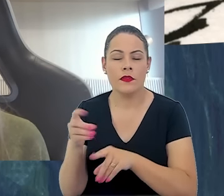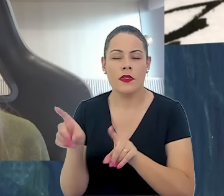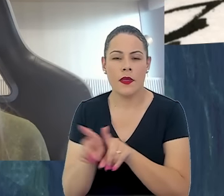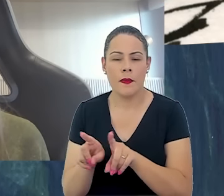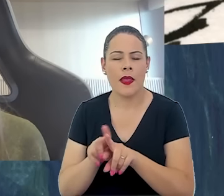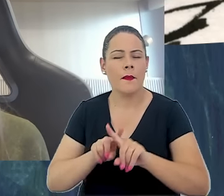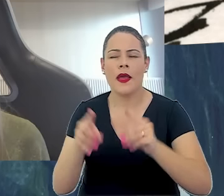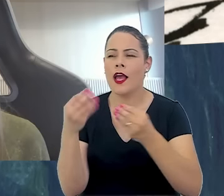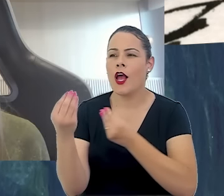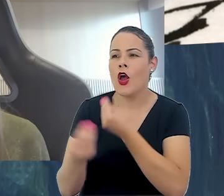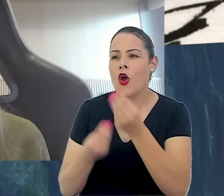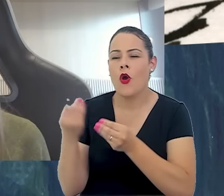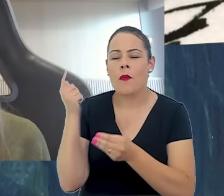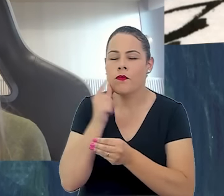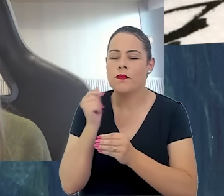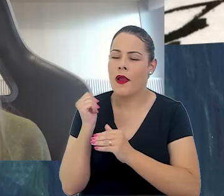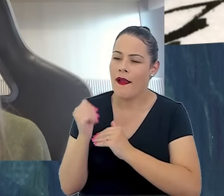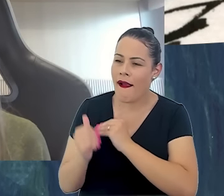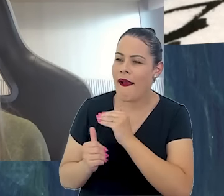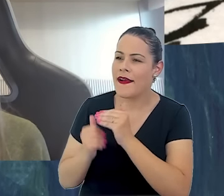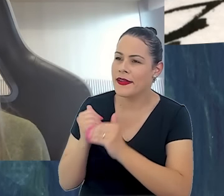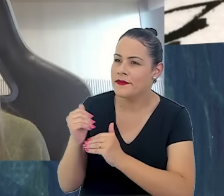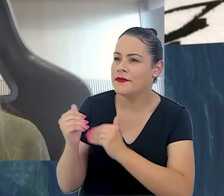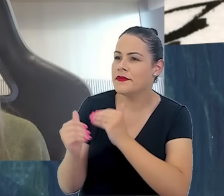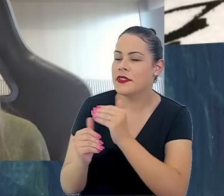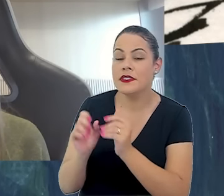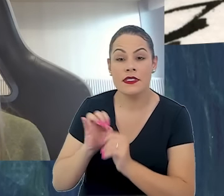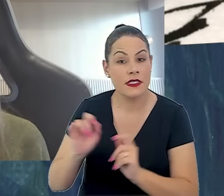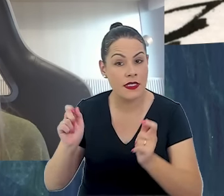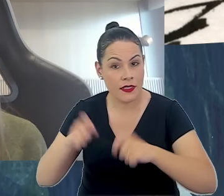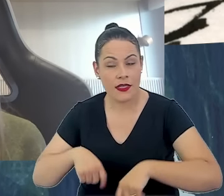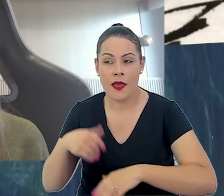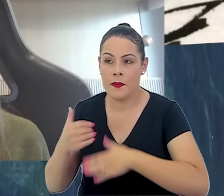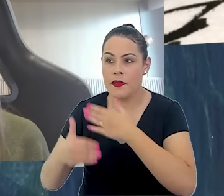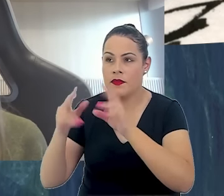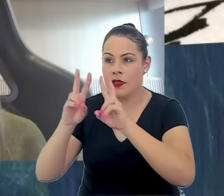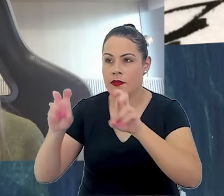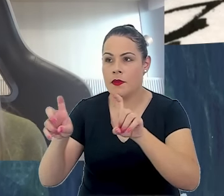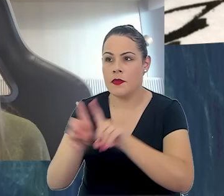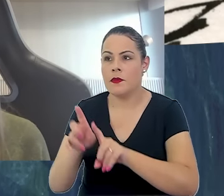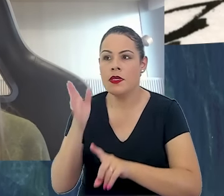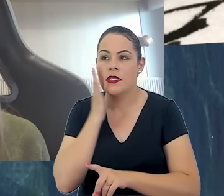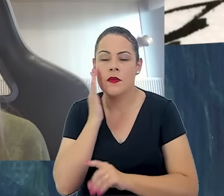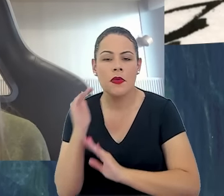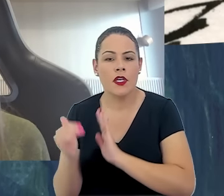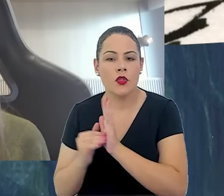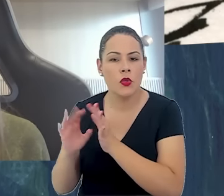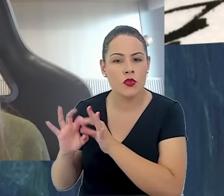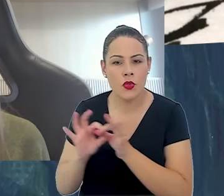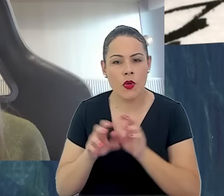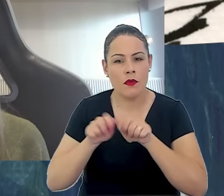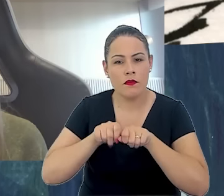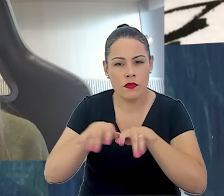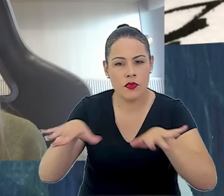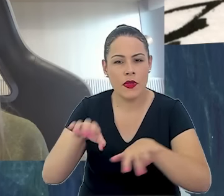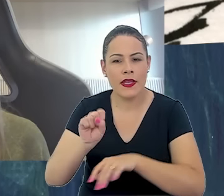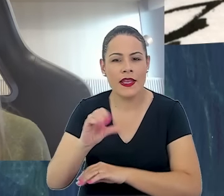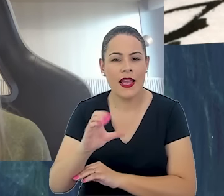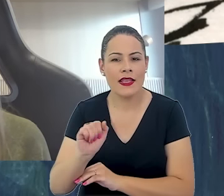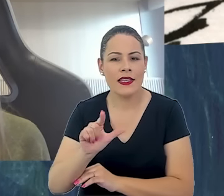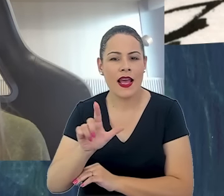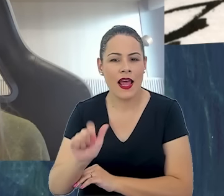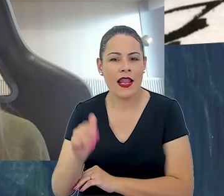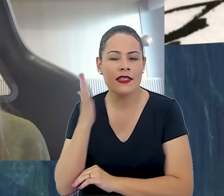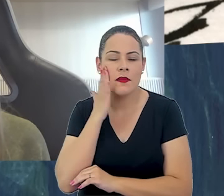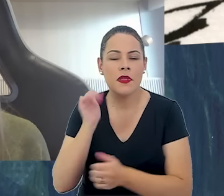De que forma avança, né? Se é possível avançar nisso e, de novo, da escala, quando a gente fala,